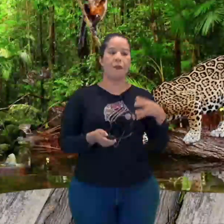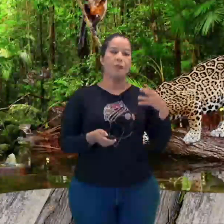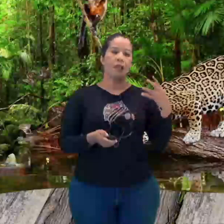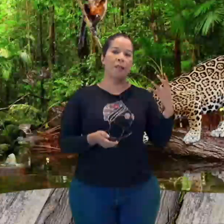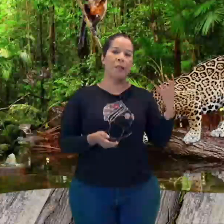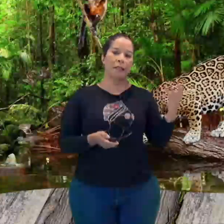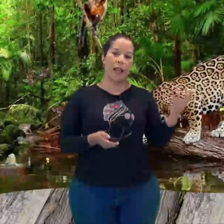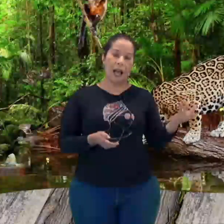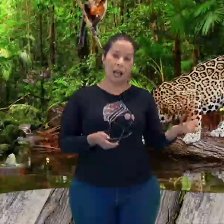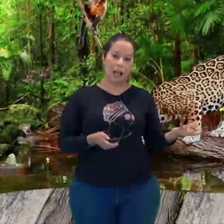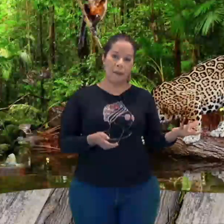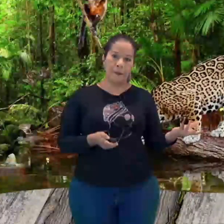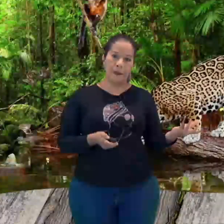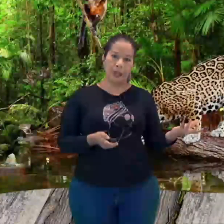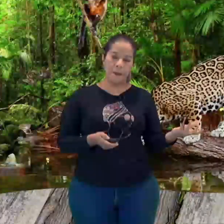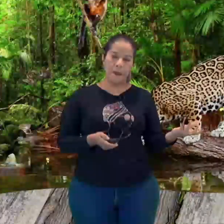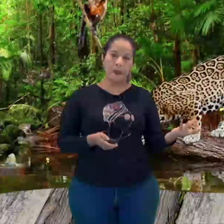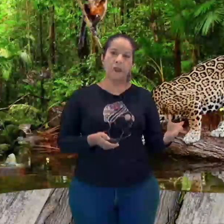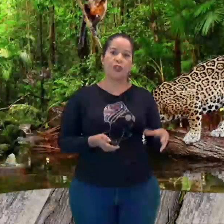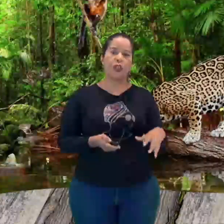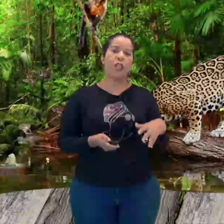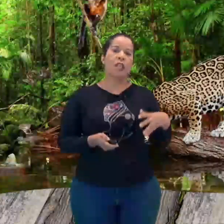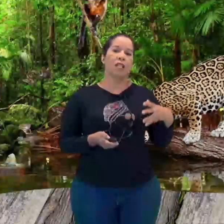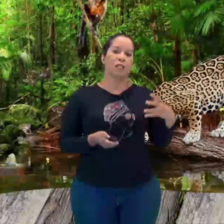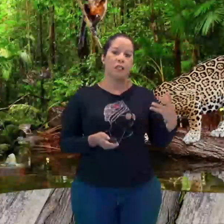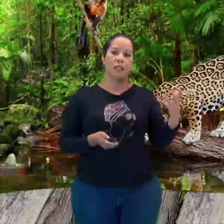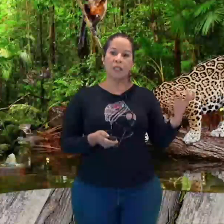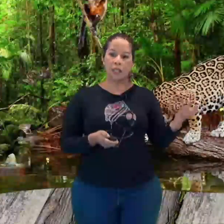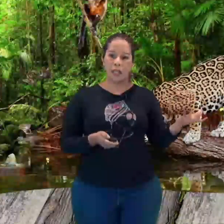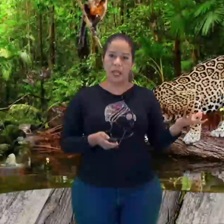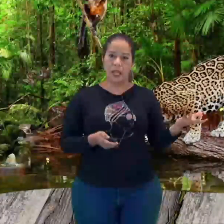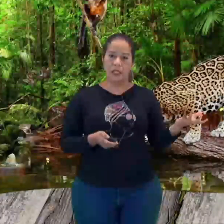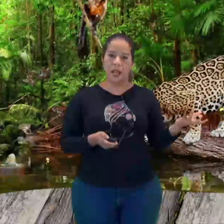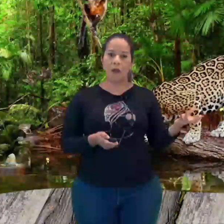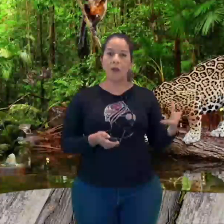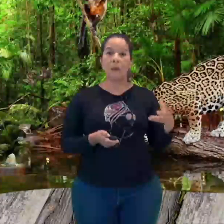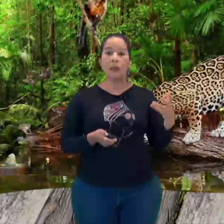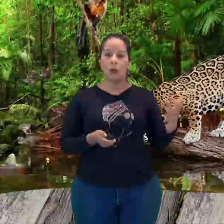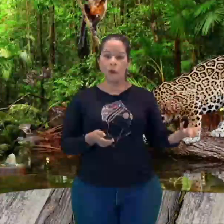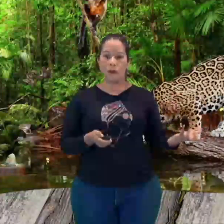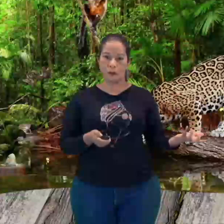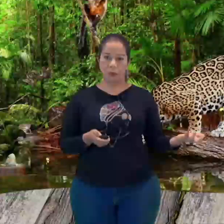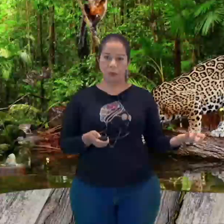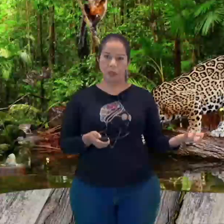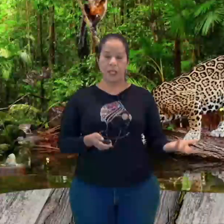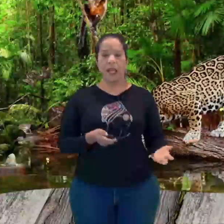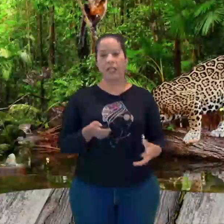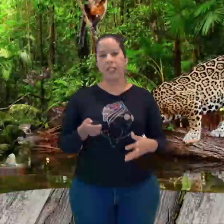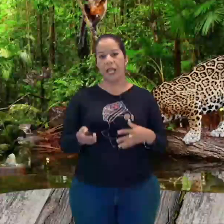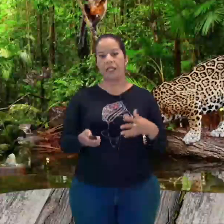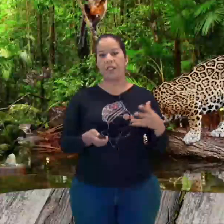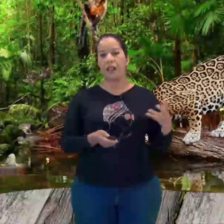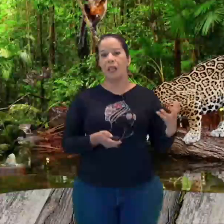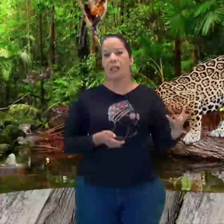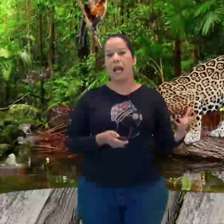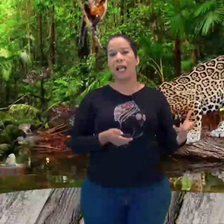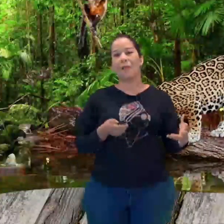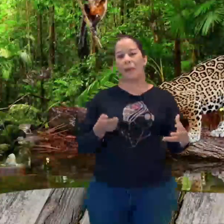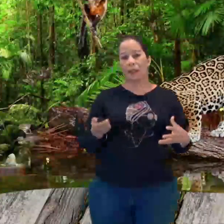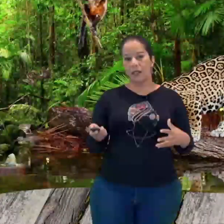que vão se alimentar, né, de sangue, tá? Os hematófagos. E aí,